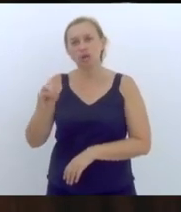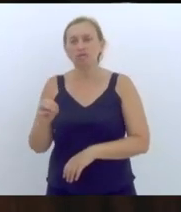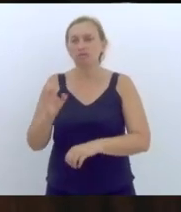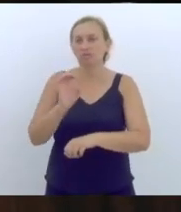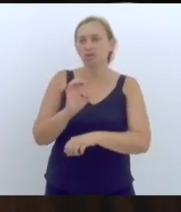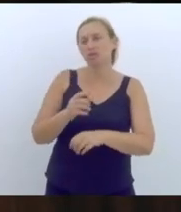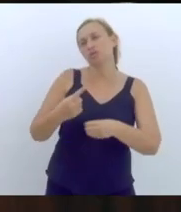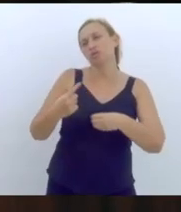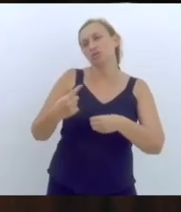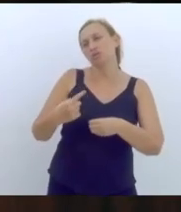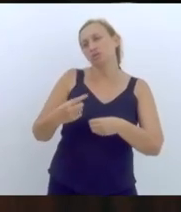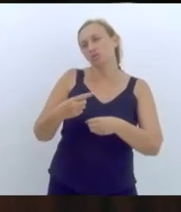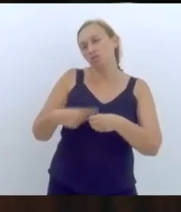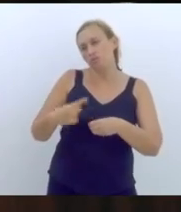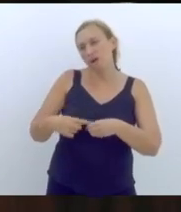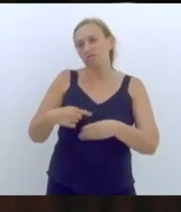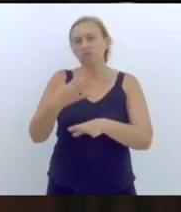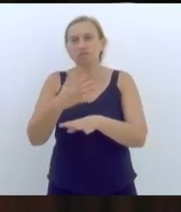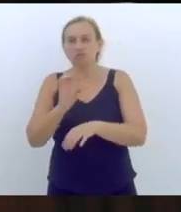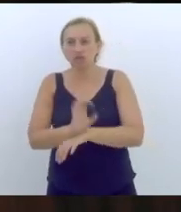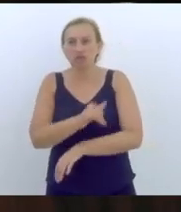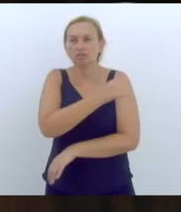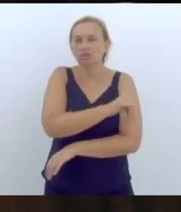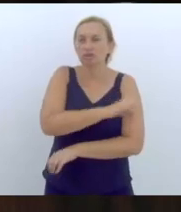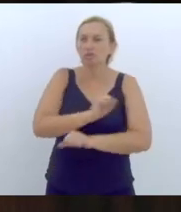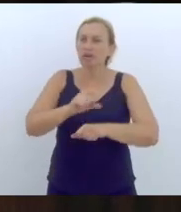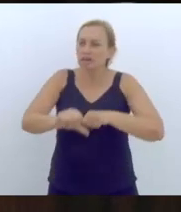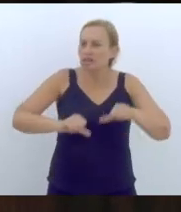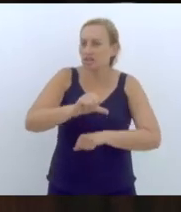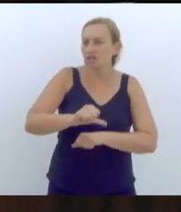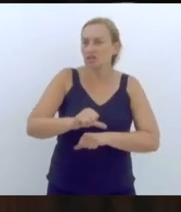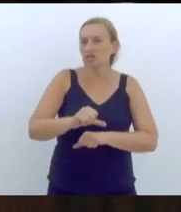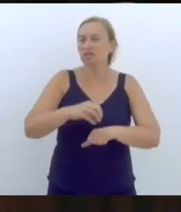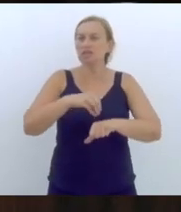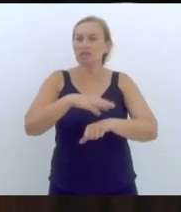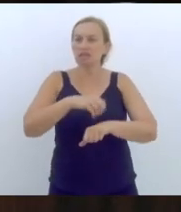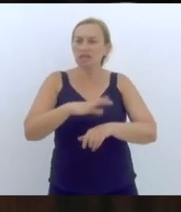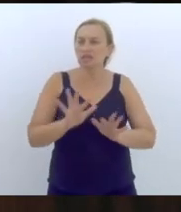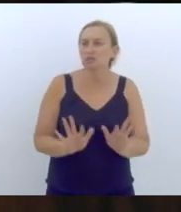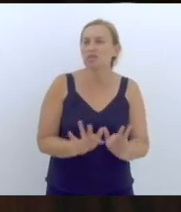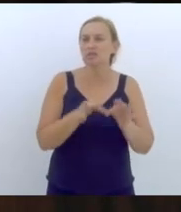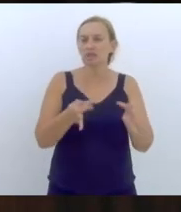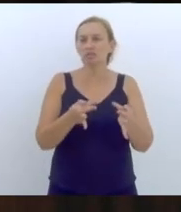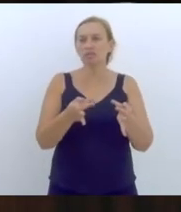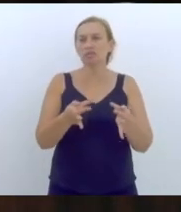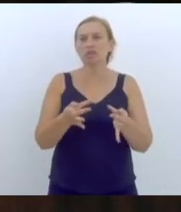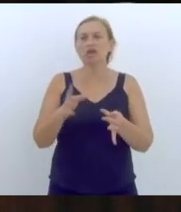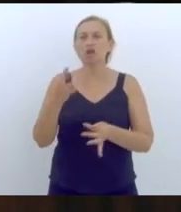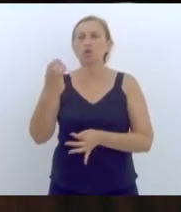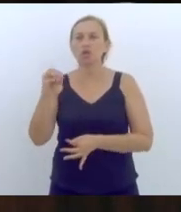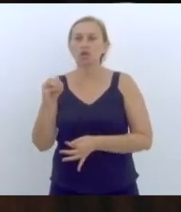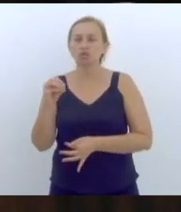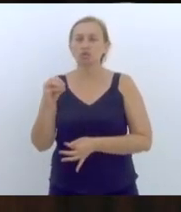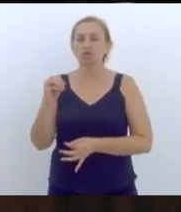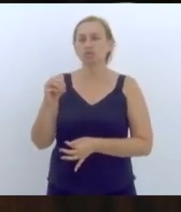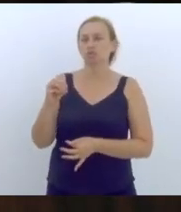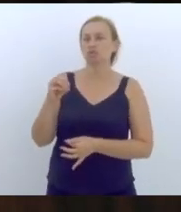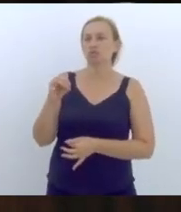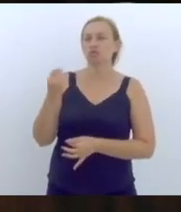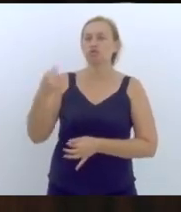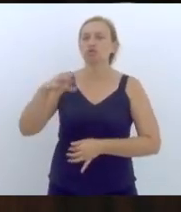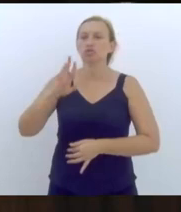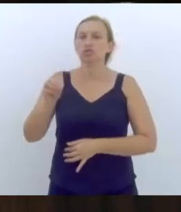Parecer da Comissão de Indicações Legislativas pela transformação em indicação simples. Relator, deputado Eurico Júnior. Em